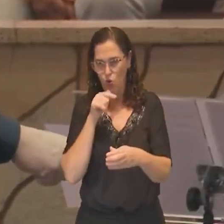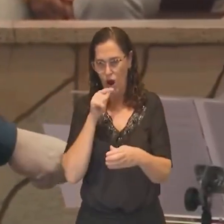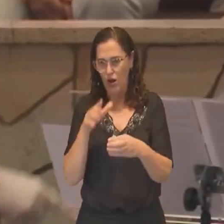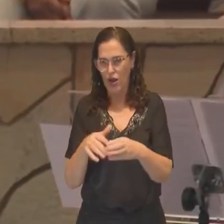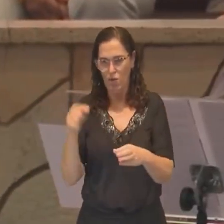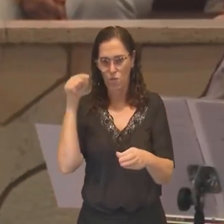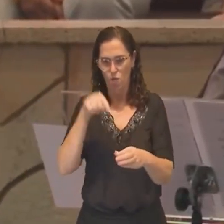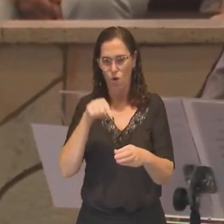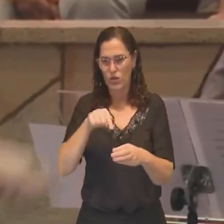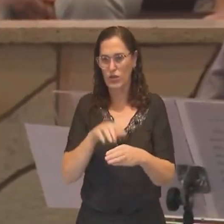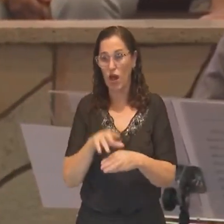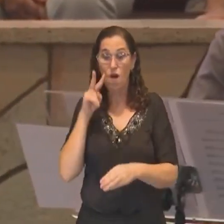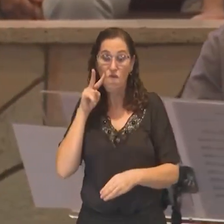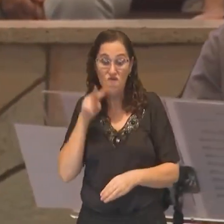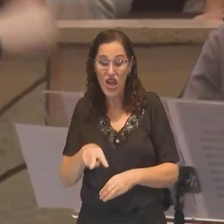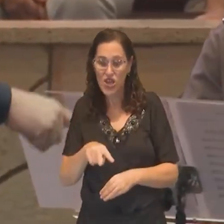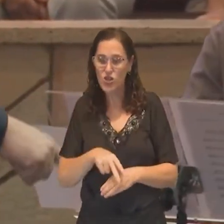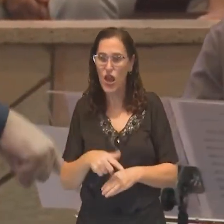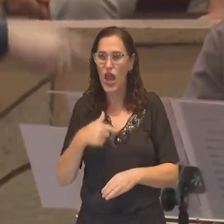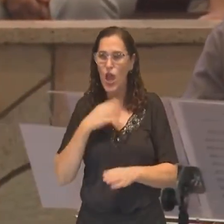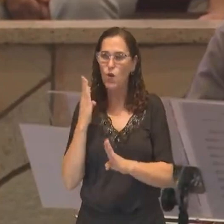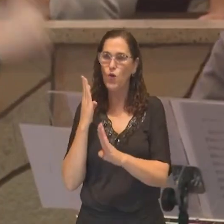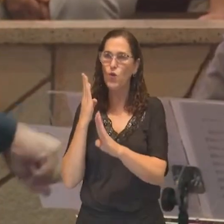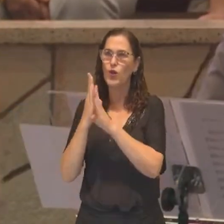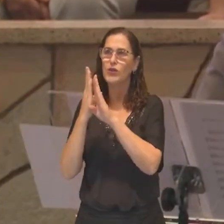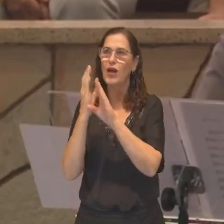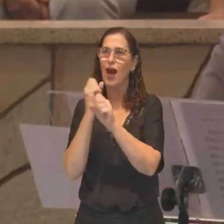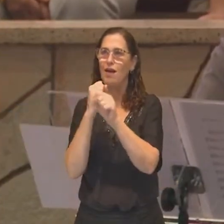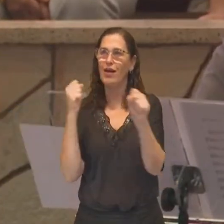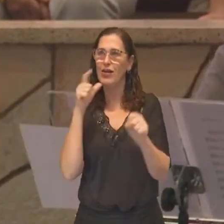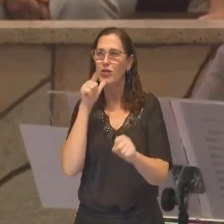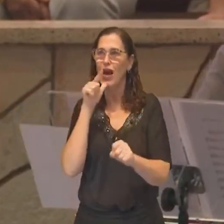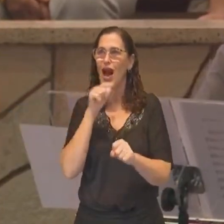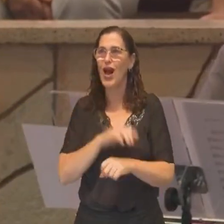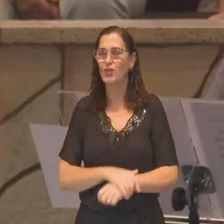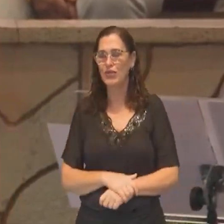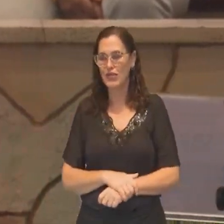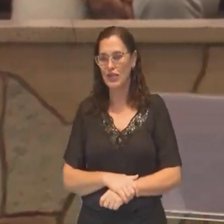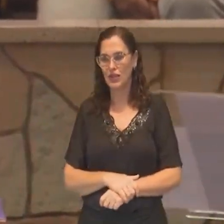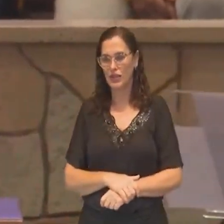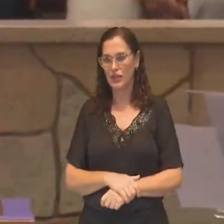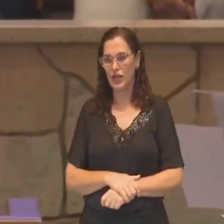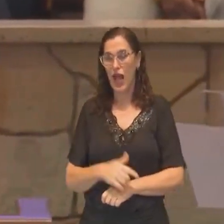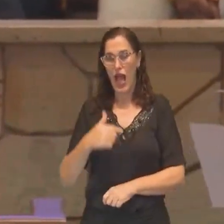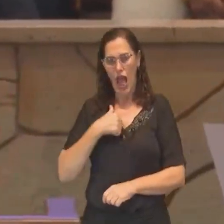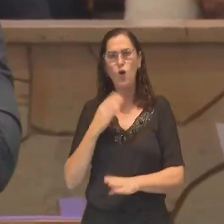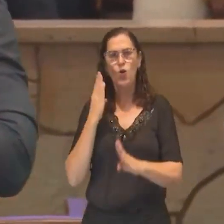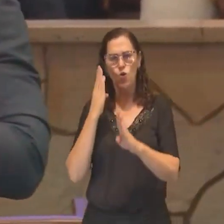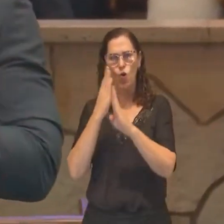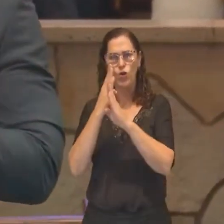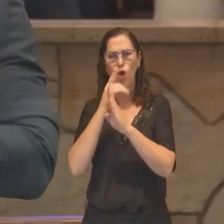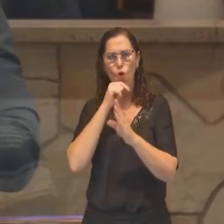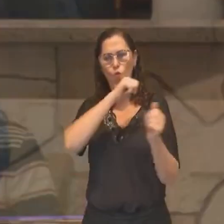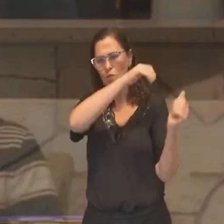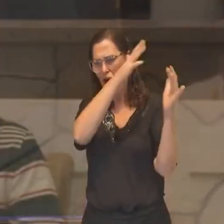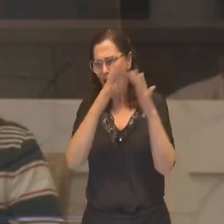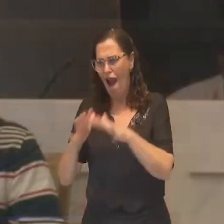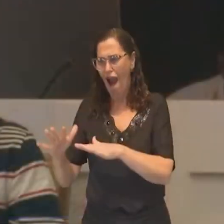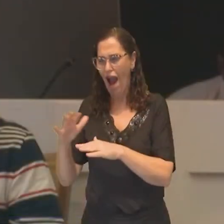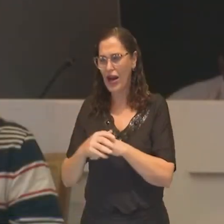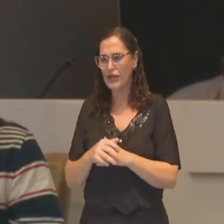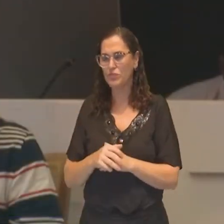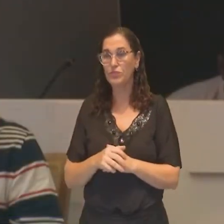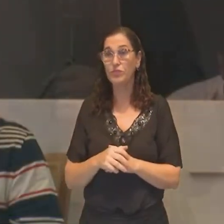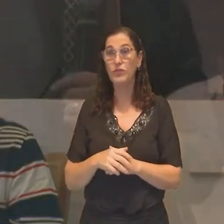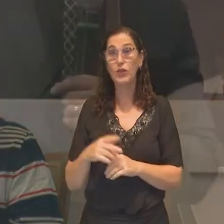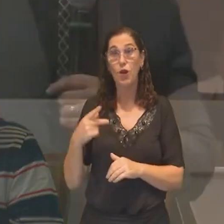aponta dizendo: vejam, eu encontrei as grandes águas. Eu encontrei o oceano. E o pastor Billy Graham